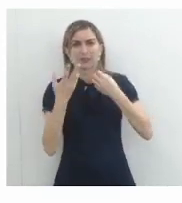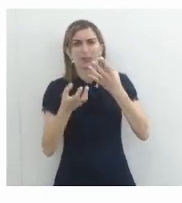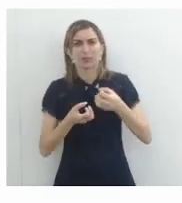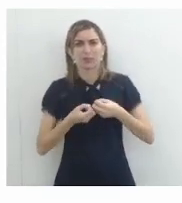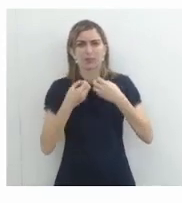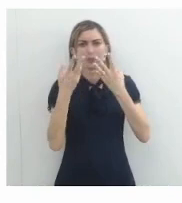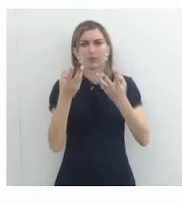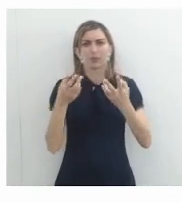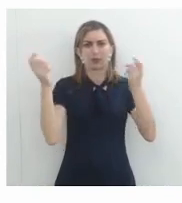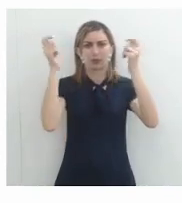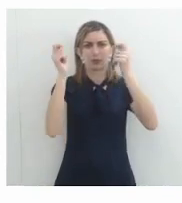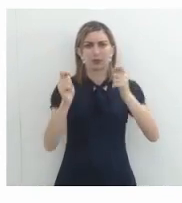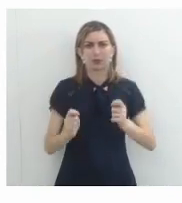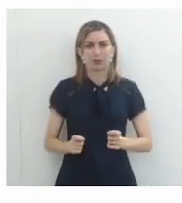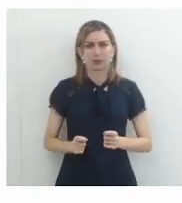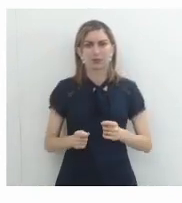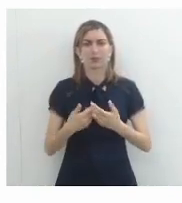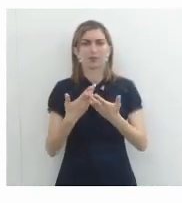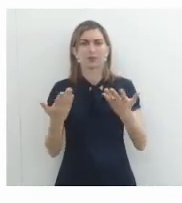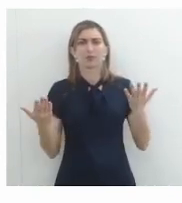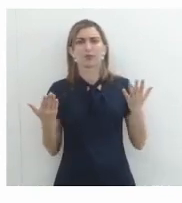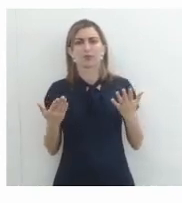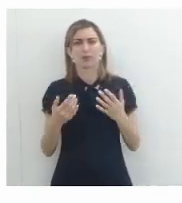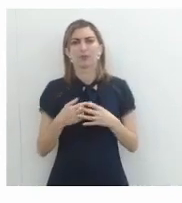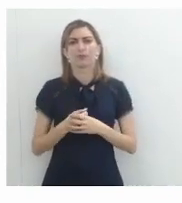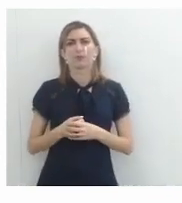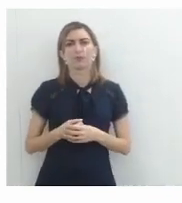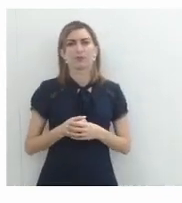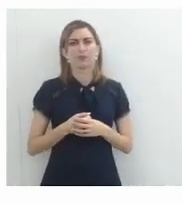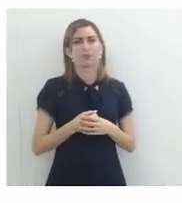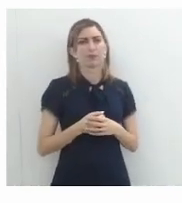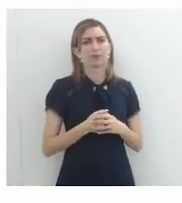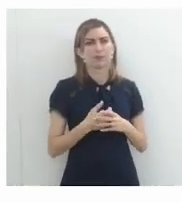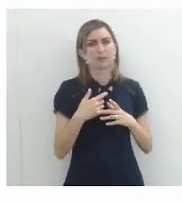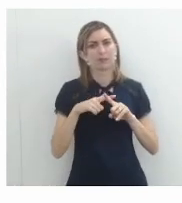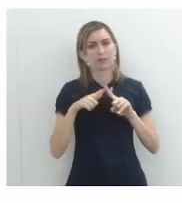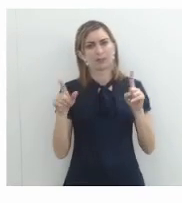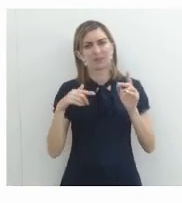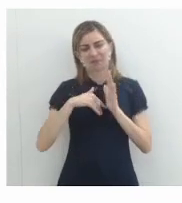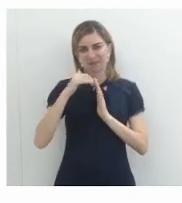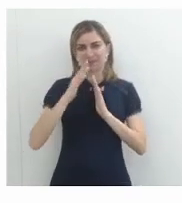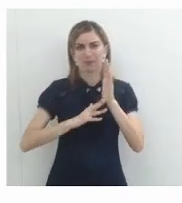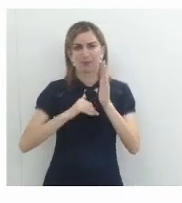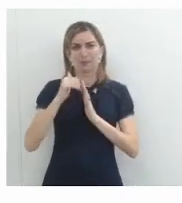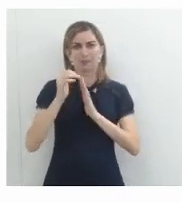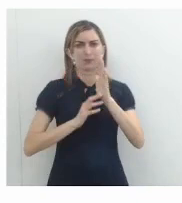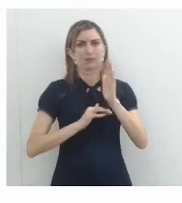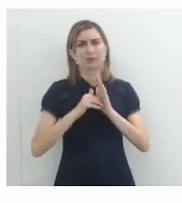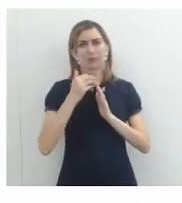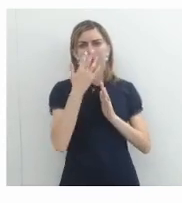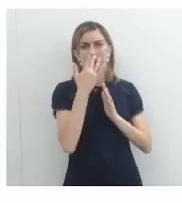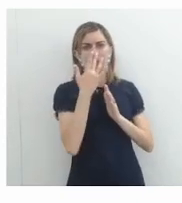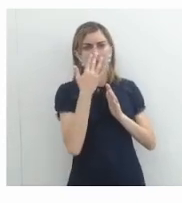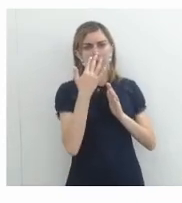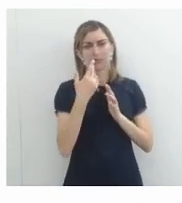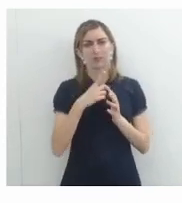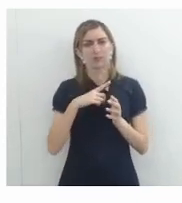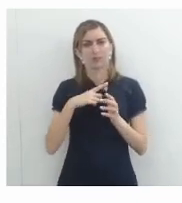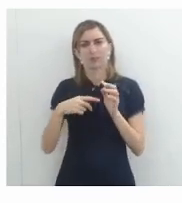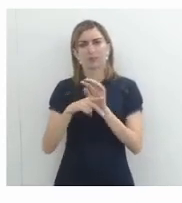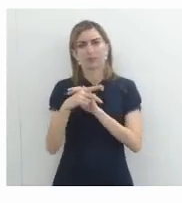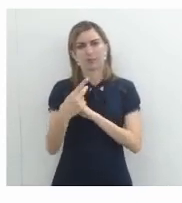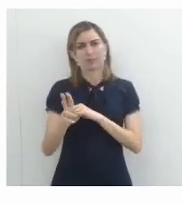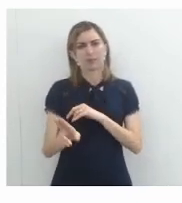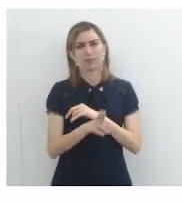arte bidimensional e tridimensional. Nas pinturas rupestres, as cores eram conseguidas com o